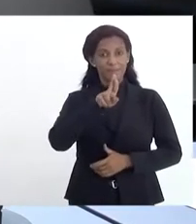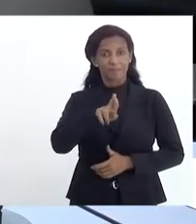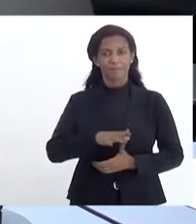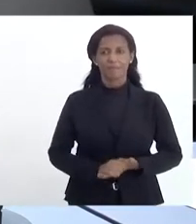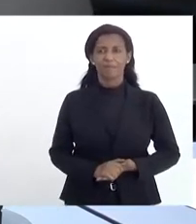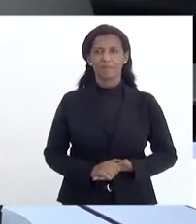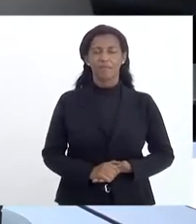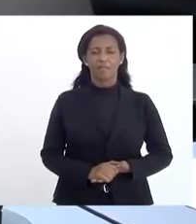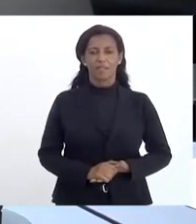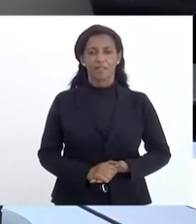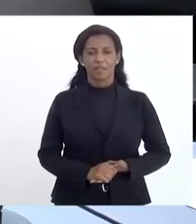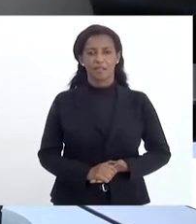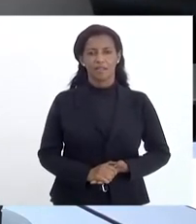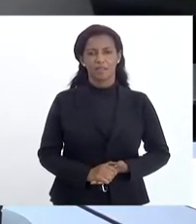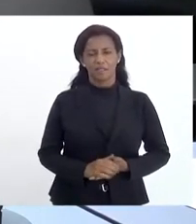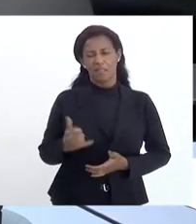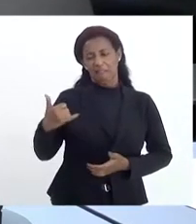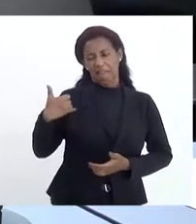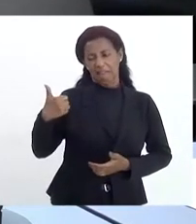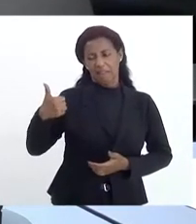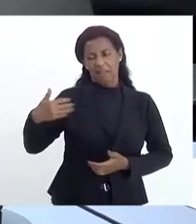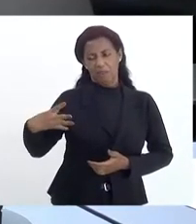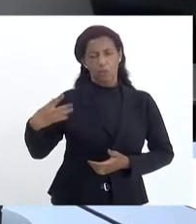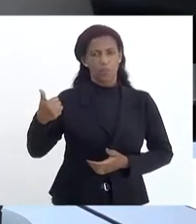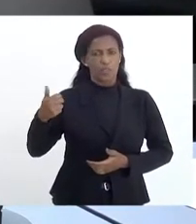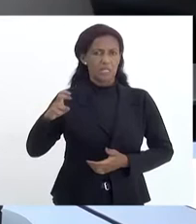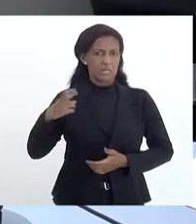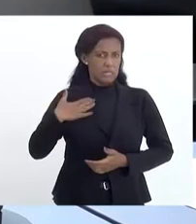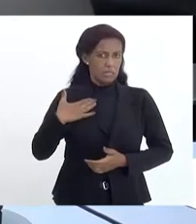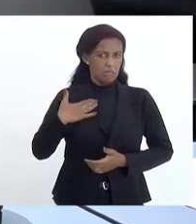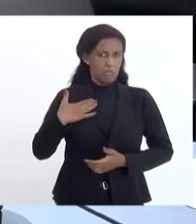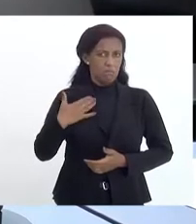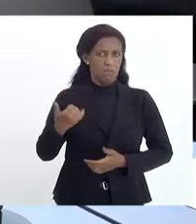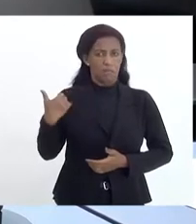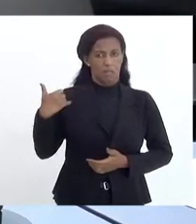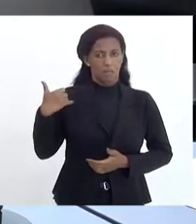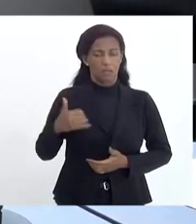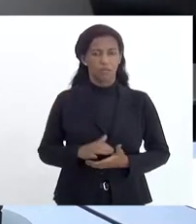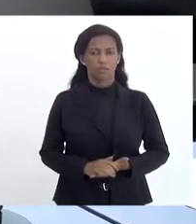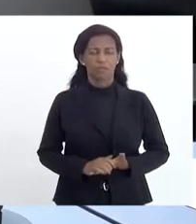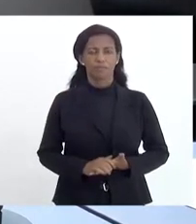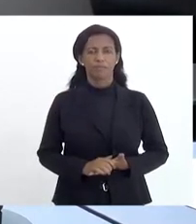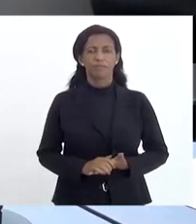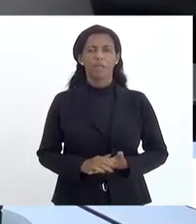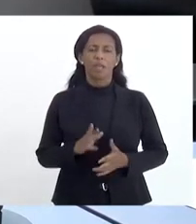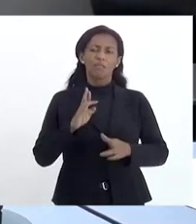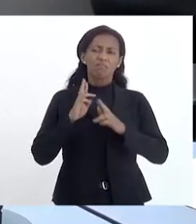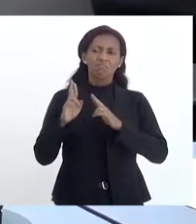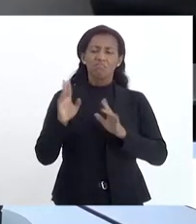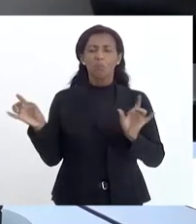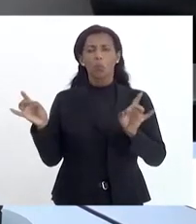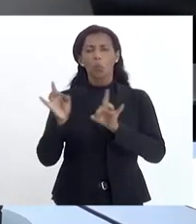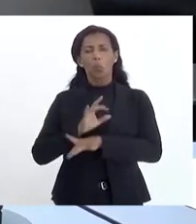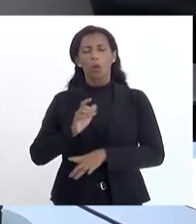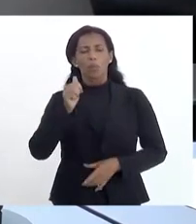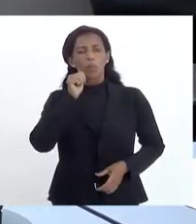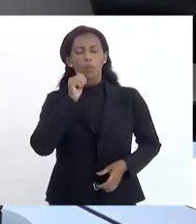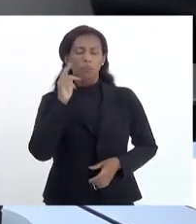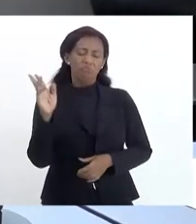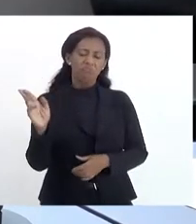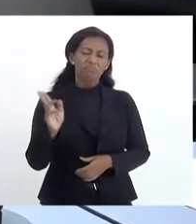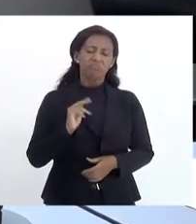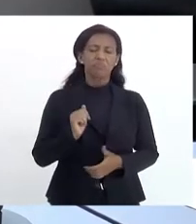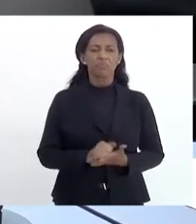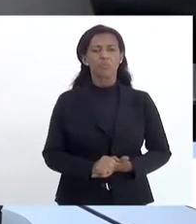Desde os meus 14, 15 anos de idade. Aí acabou a entrevista, ela disse assim: